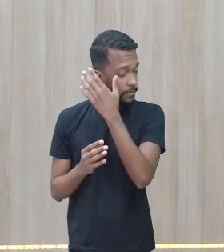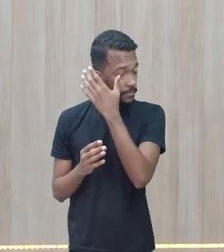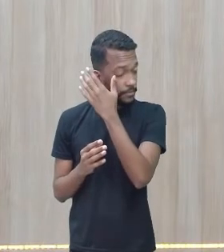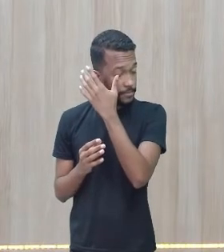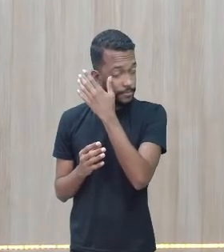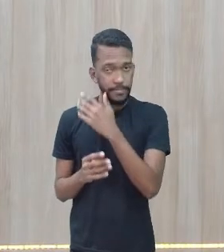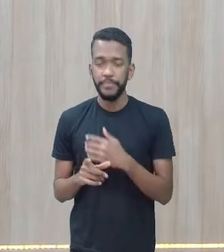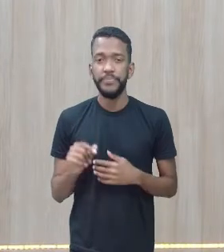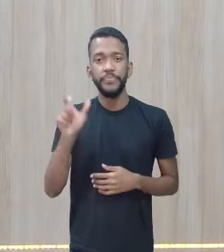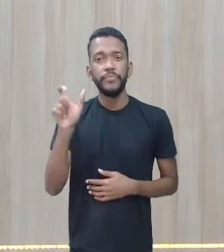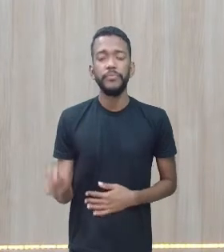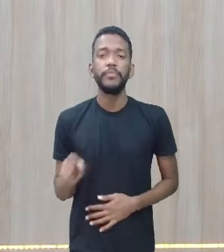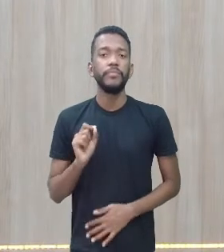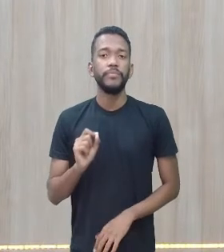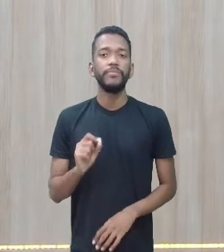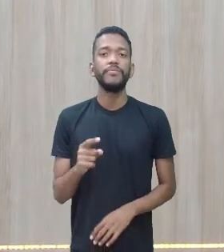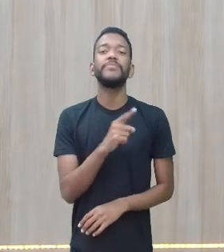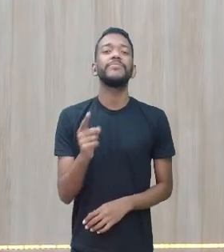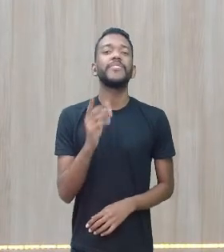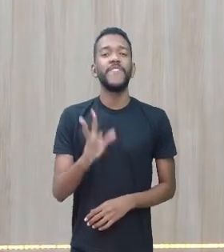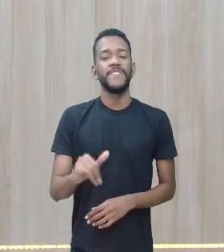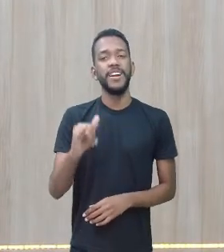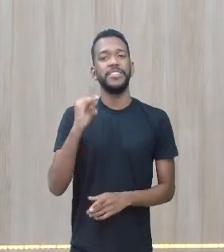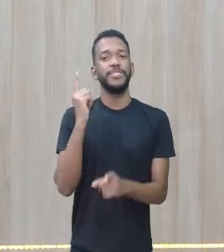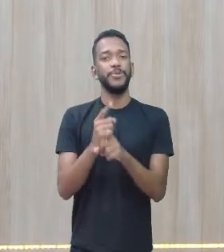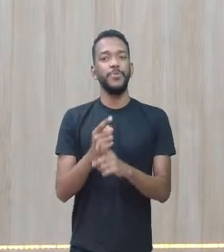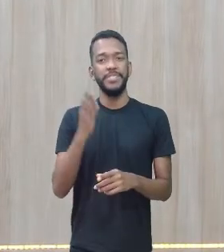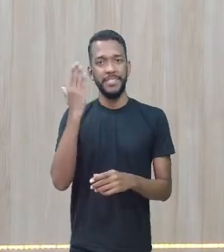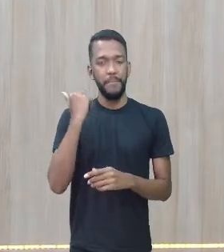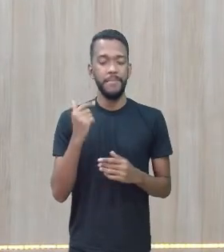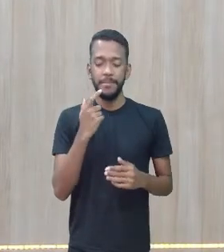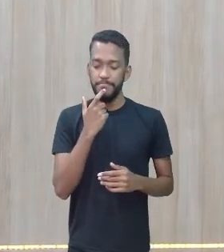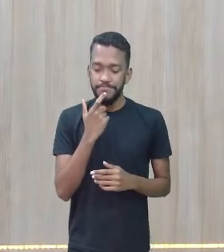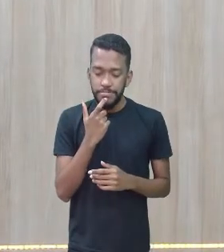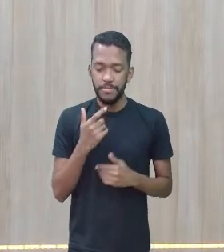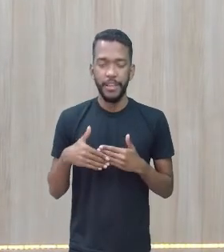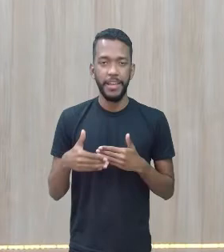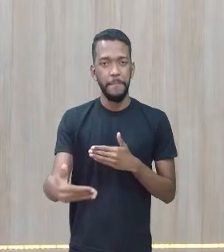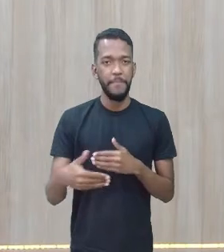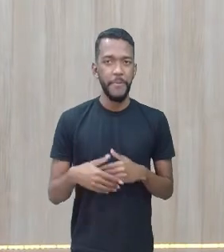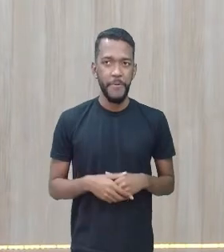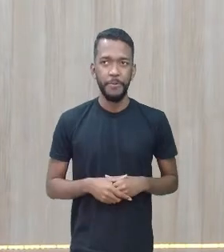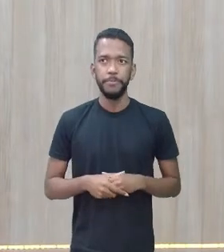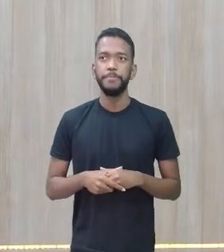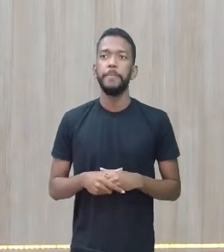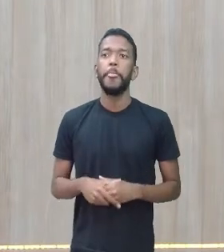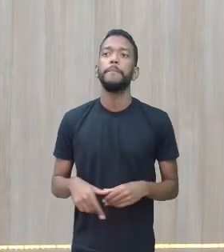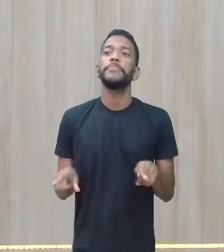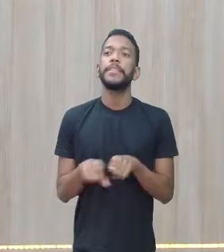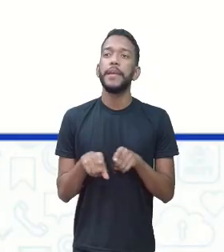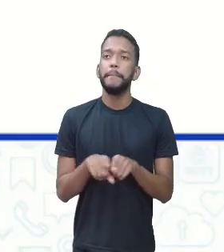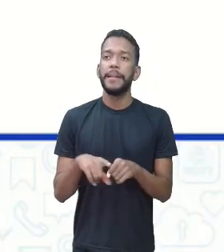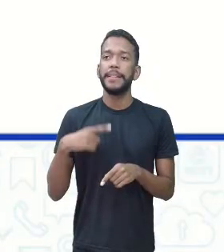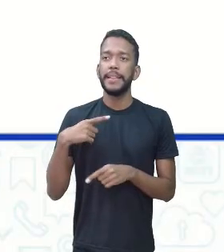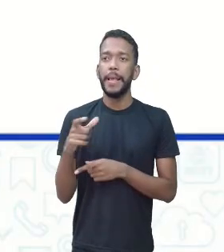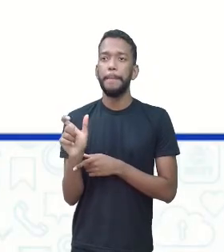é? Eles têm um nome e vocês vão saber o nome deles daqui a pouco. Então, nós temos aqui a palavra